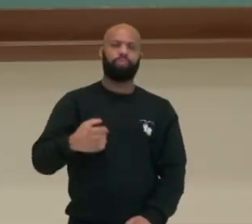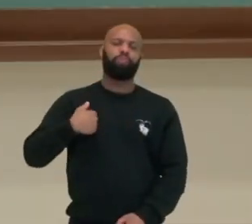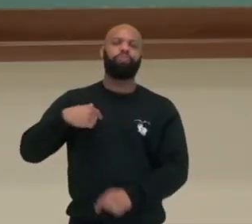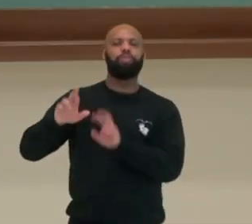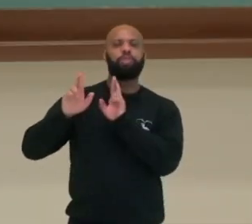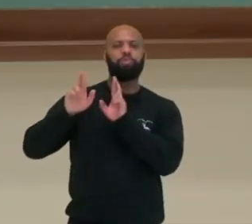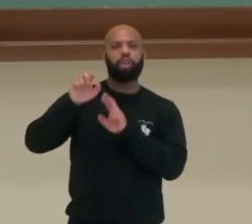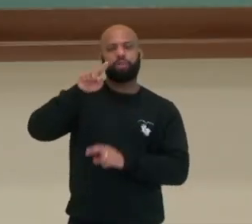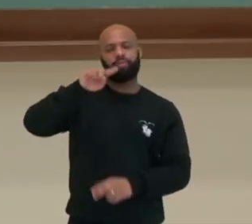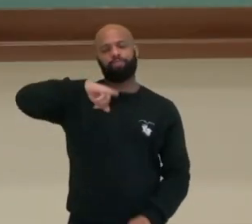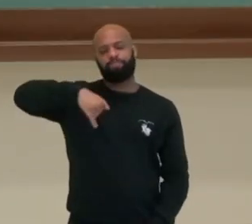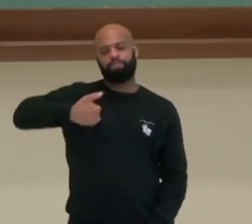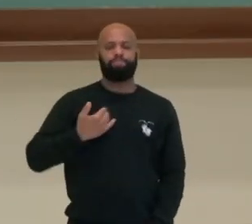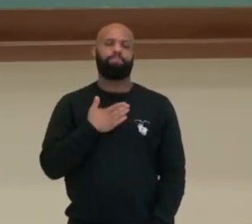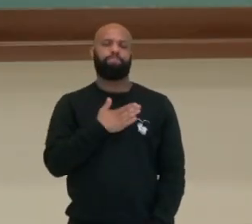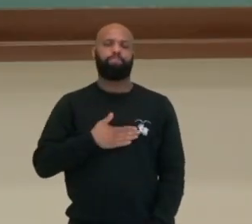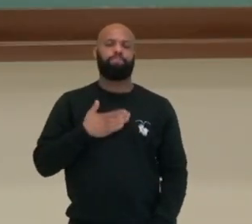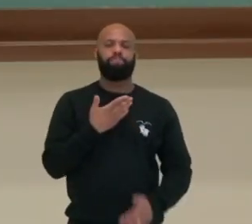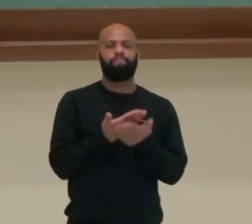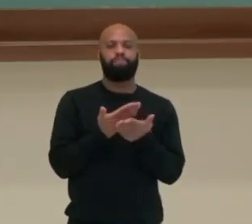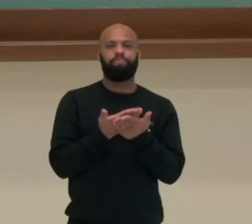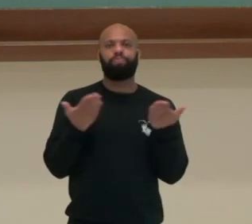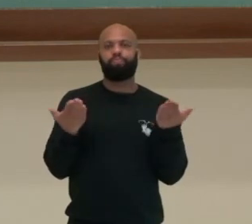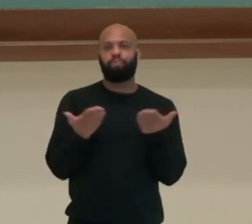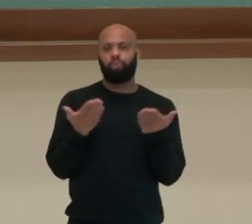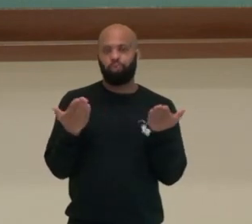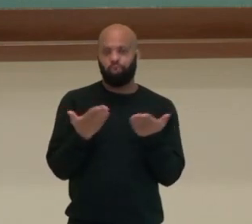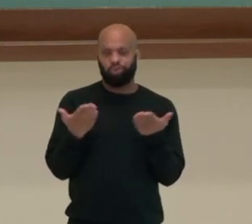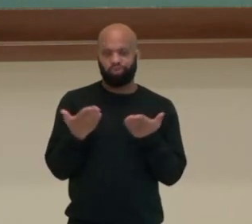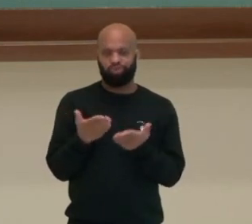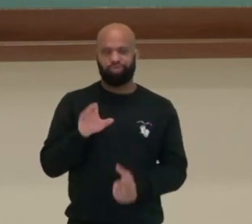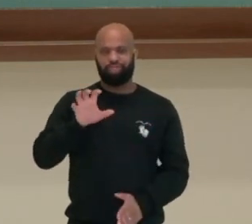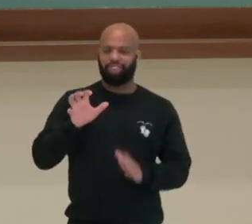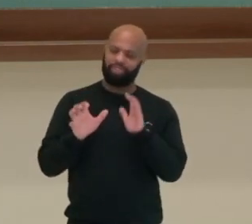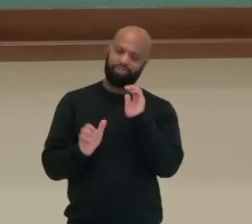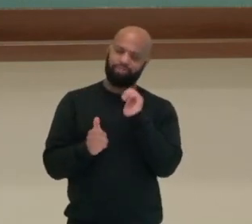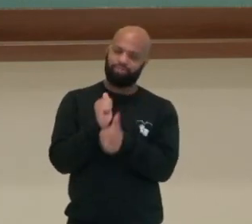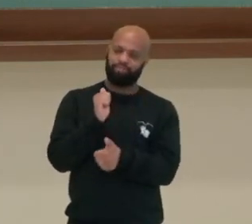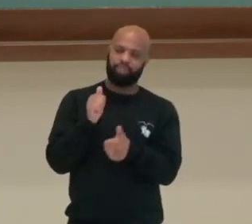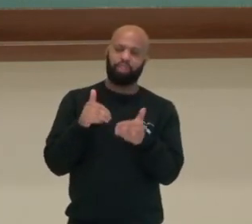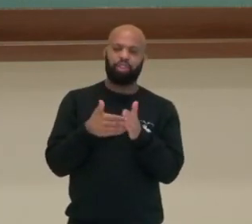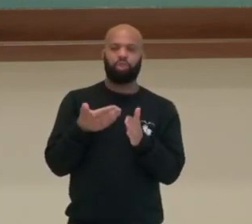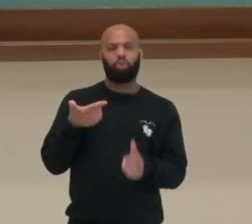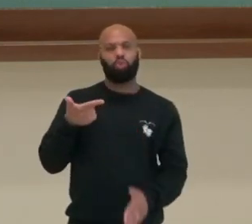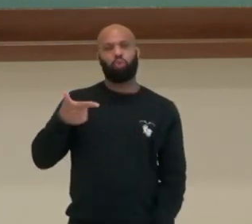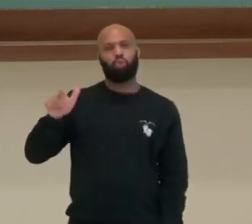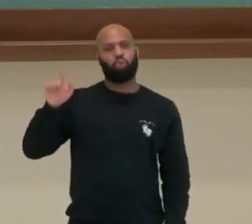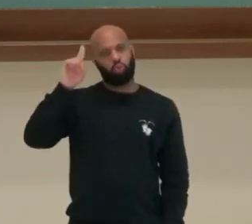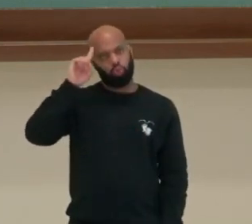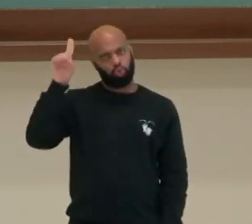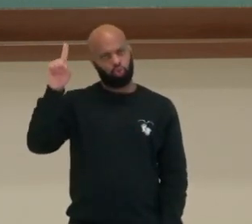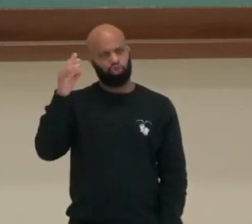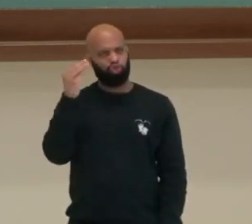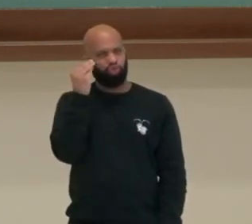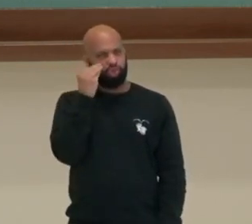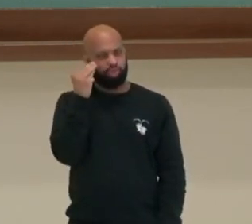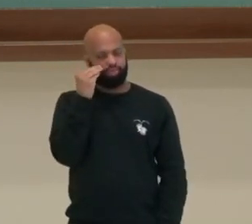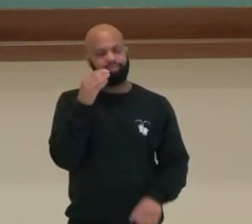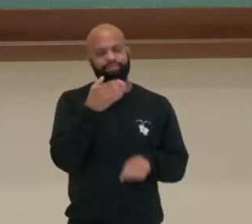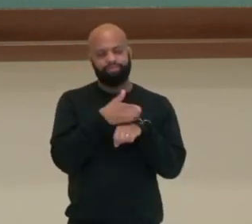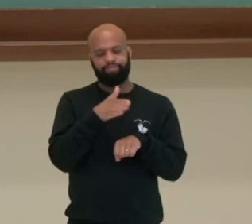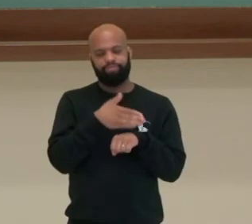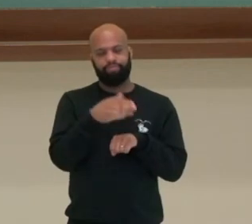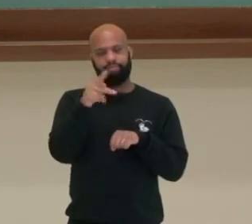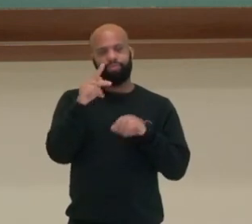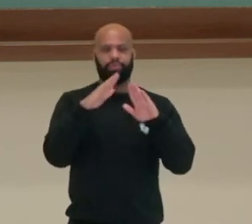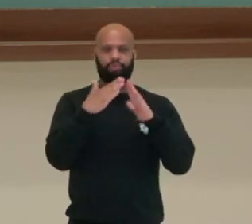que vocês tenham curtido aí a nossa aula sobre bocha e possam agora tentar praticar esse esporte aí na